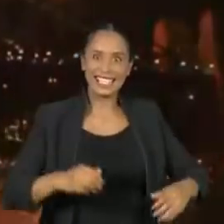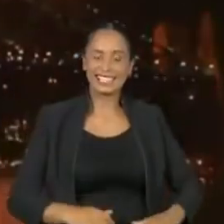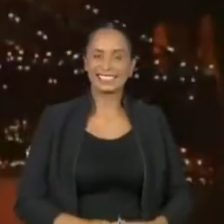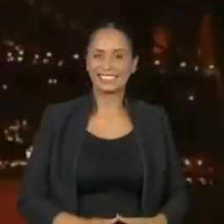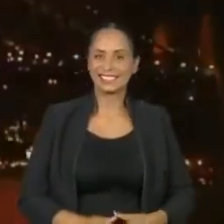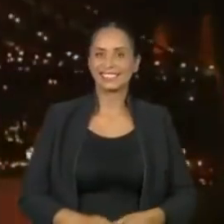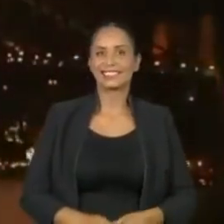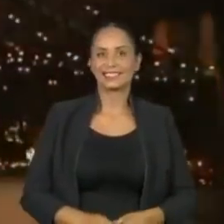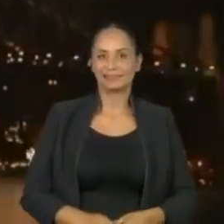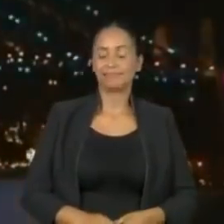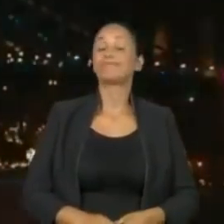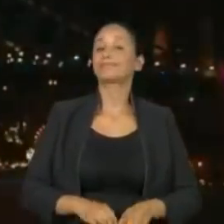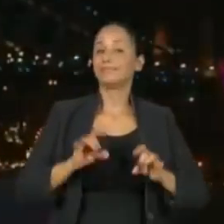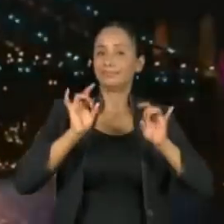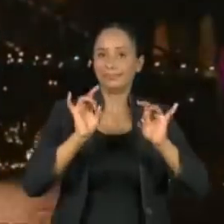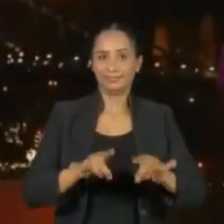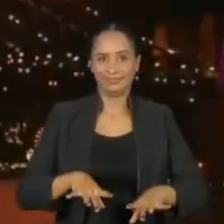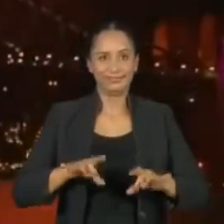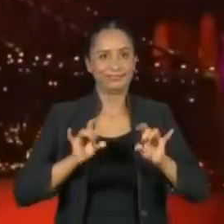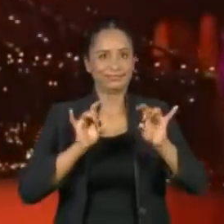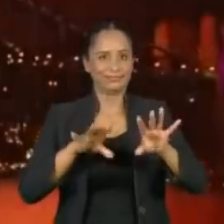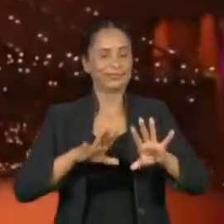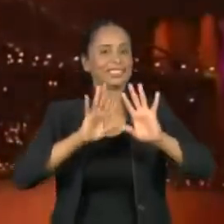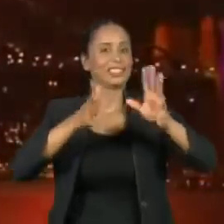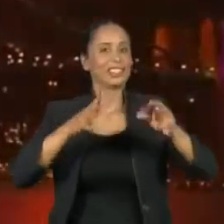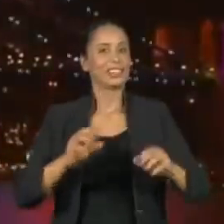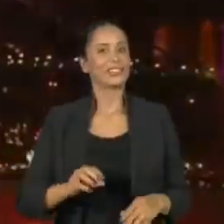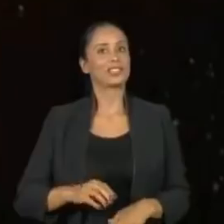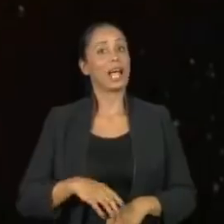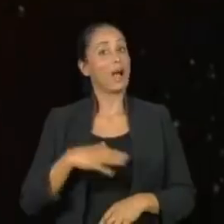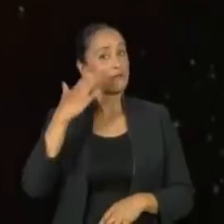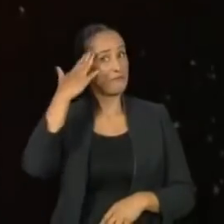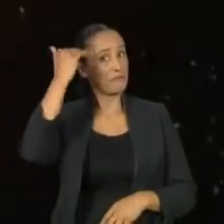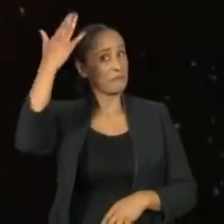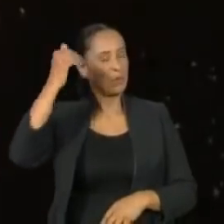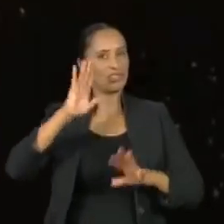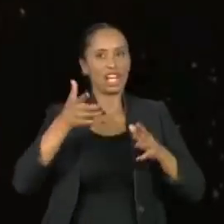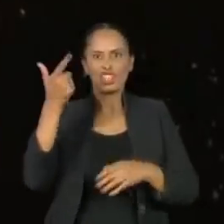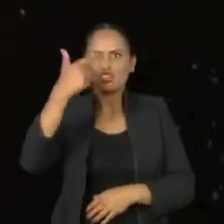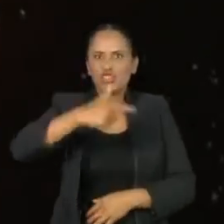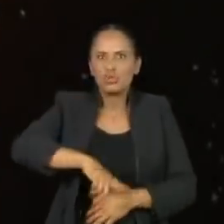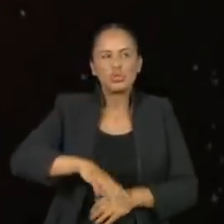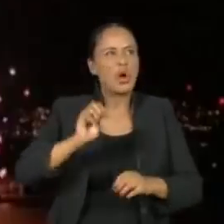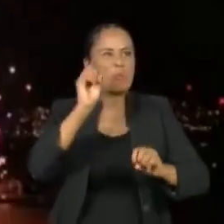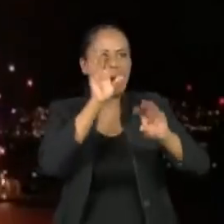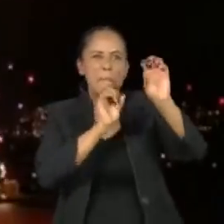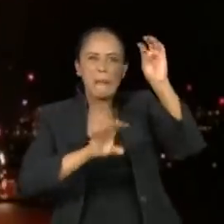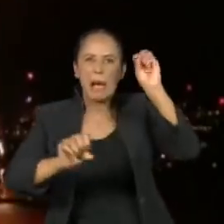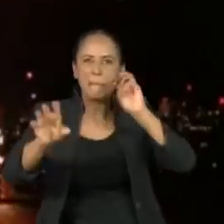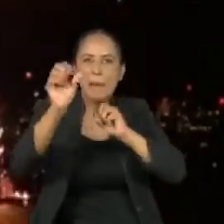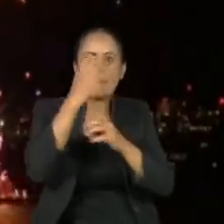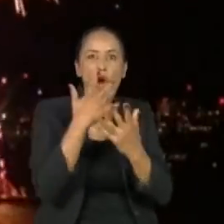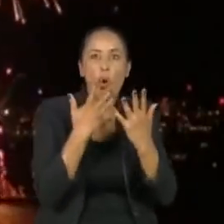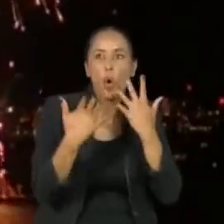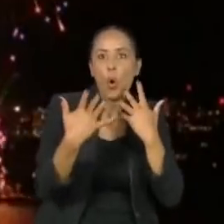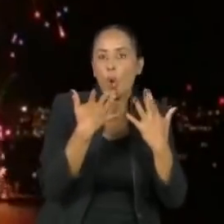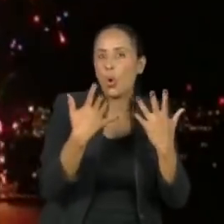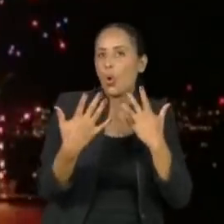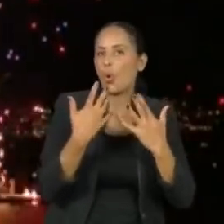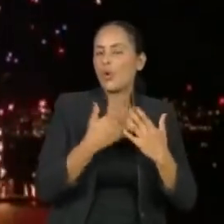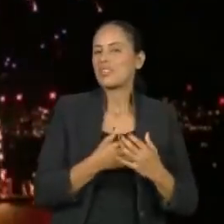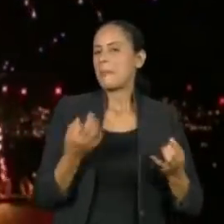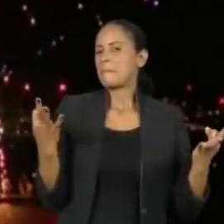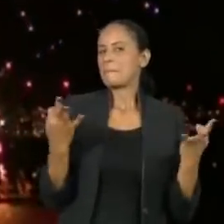A Austrália foi espetacular mais uma vez, com um show de luzes, cores, tudo sincronizado